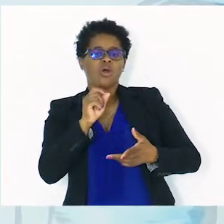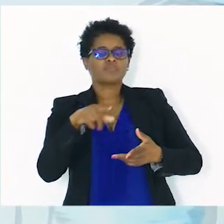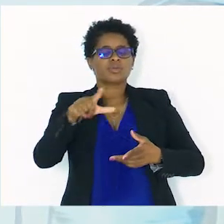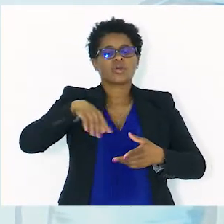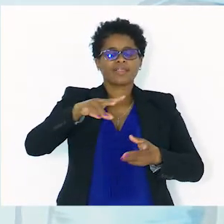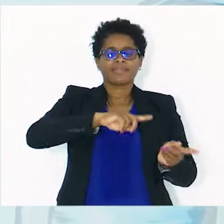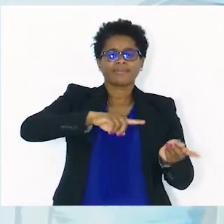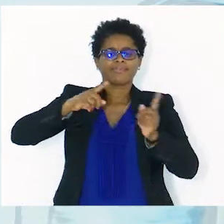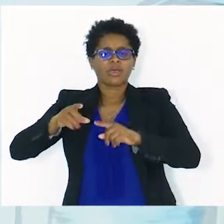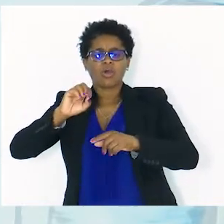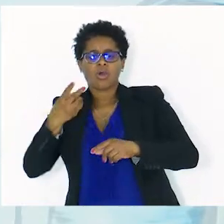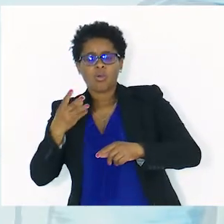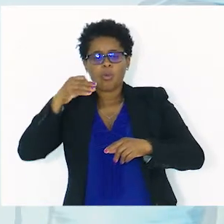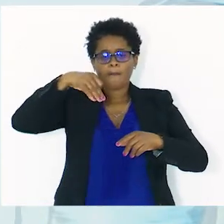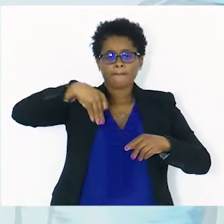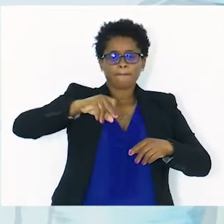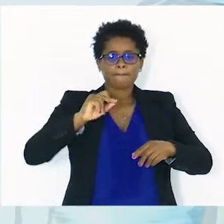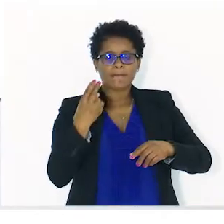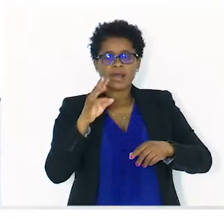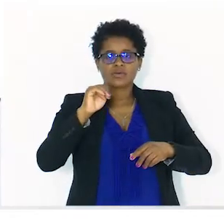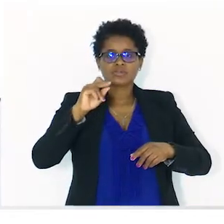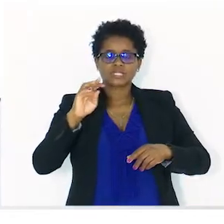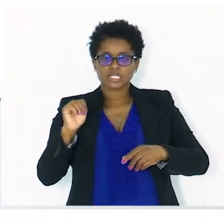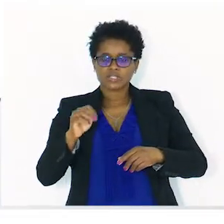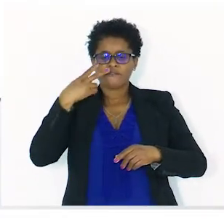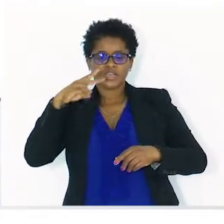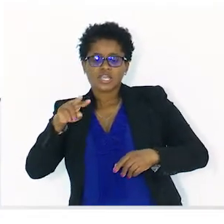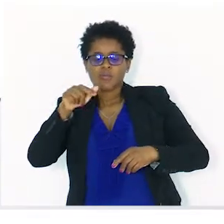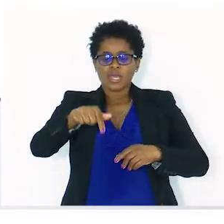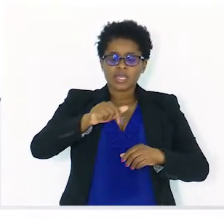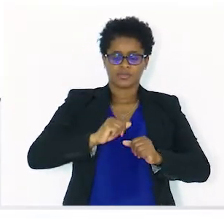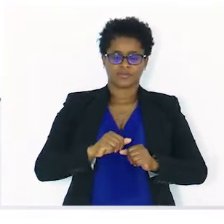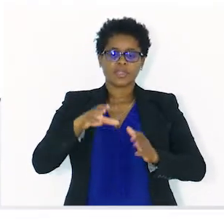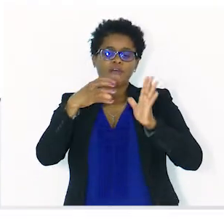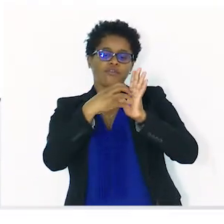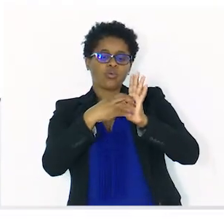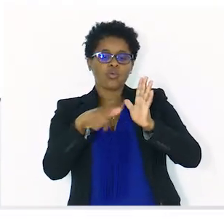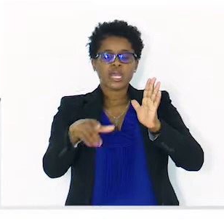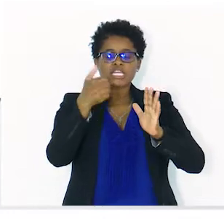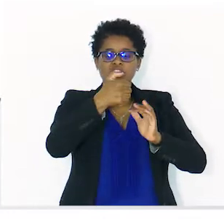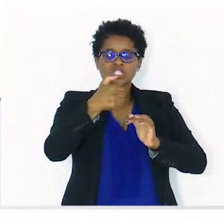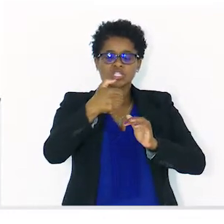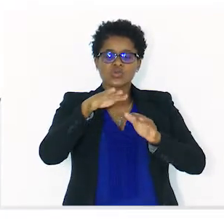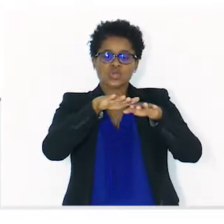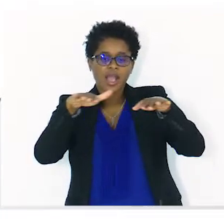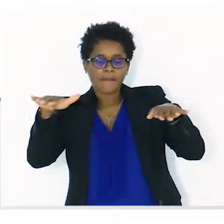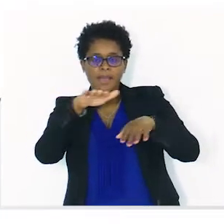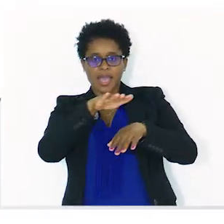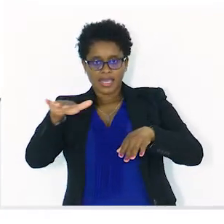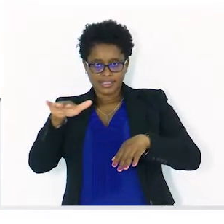de transição ou pausas. Vejamos aqui na figura as 5